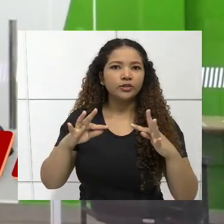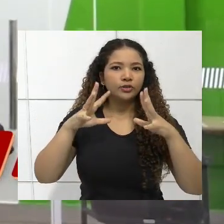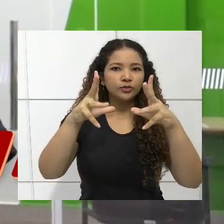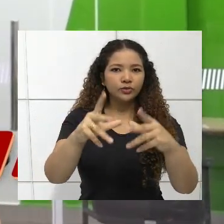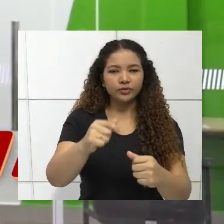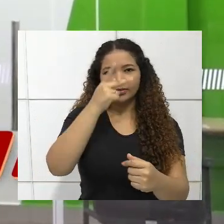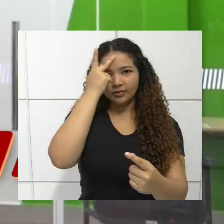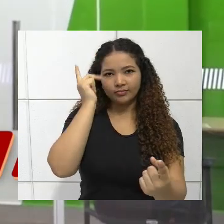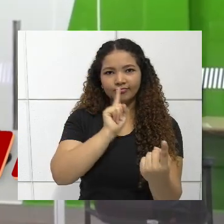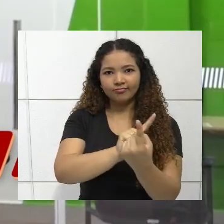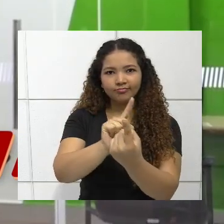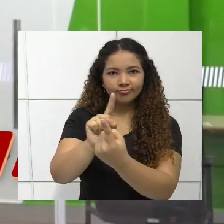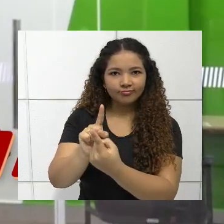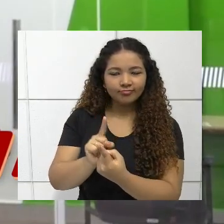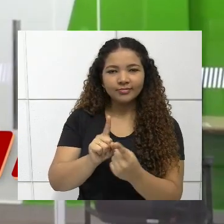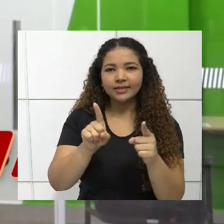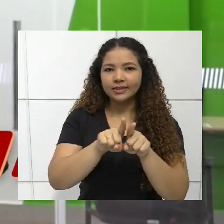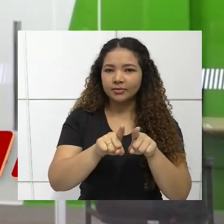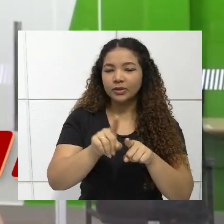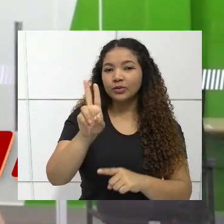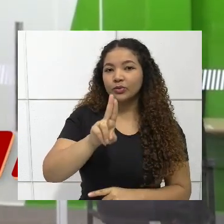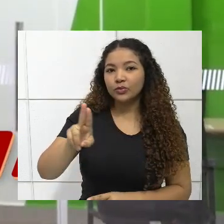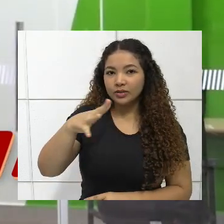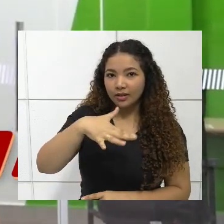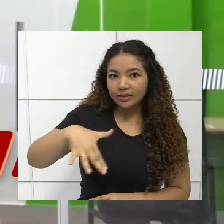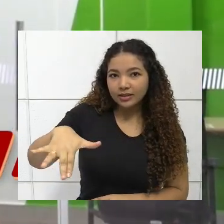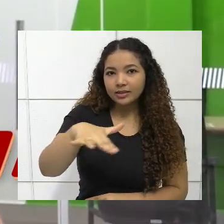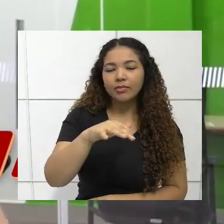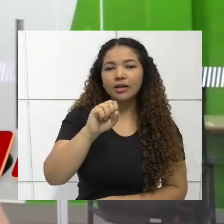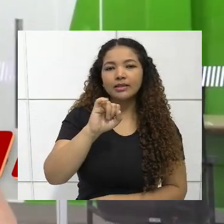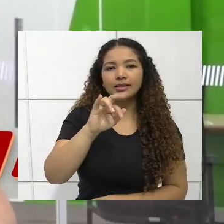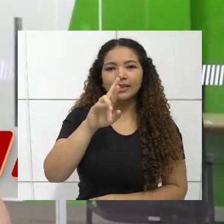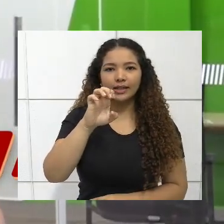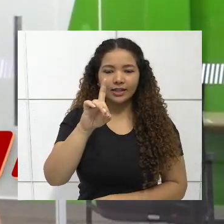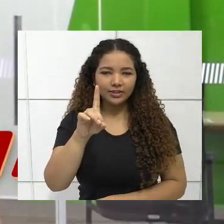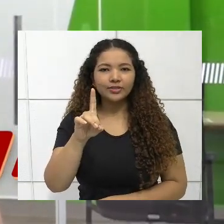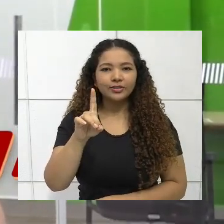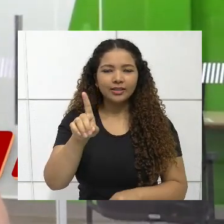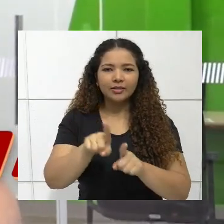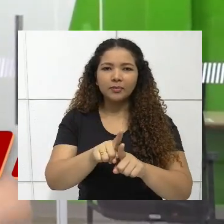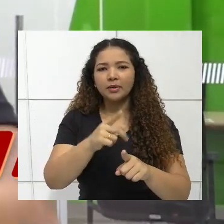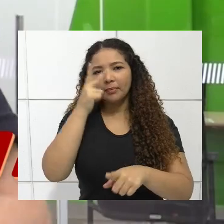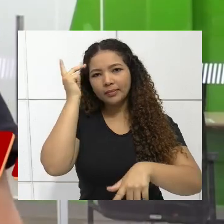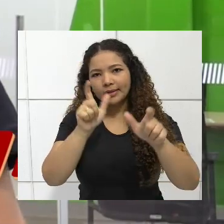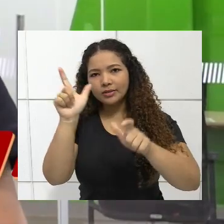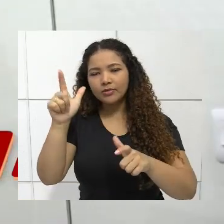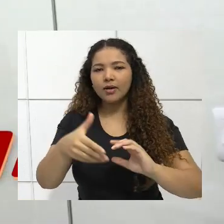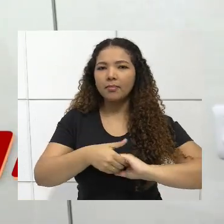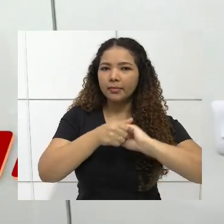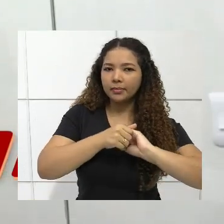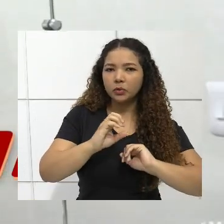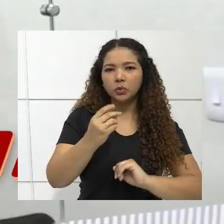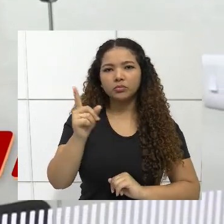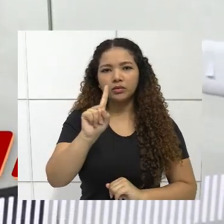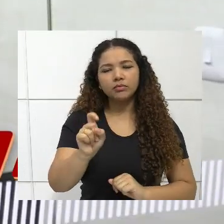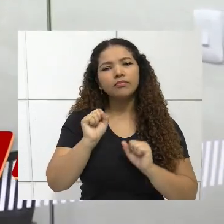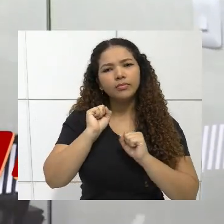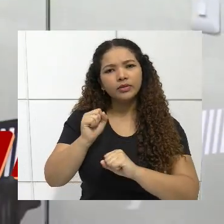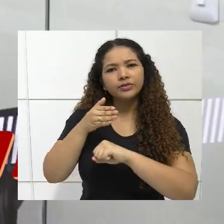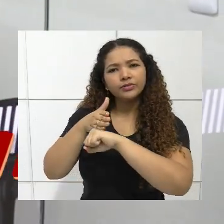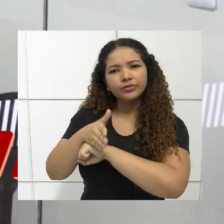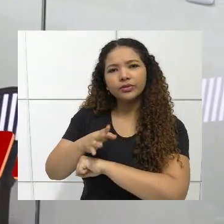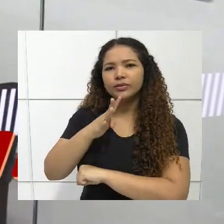no Sicredi, utilizando um espaço que é para vocês, cooperados ou não cooperados, virem aqui, até aqui o Sicredi